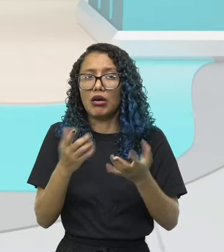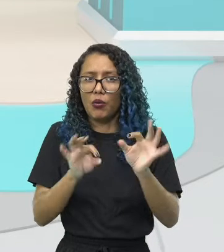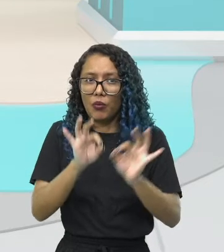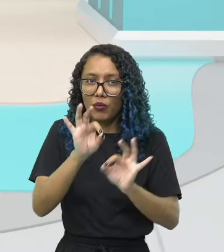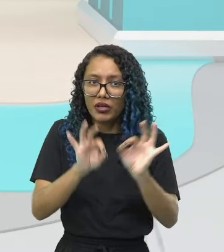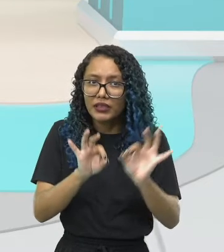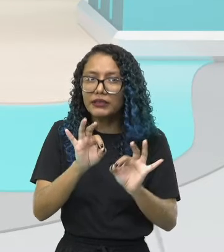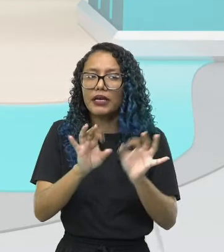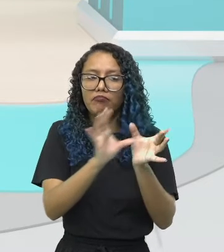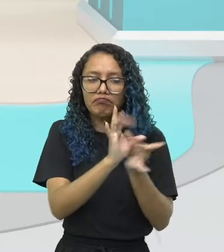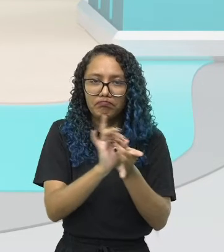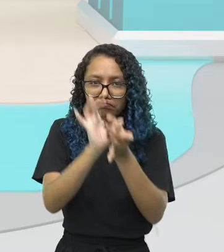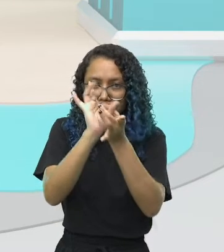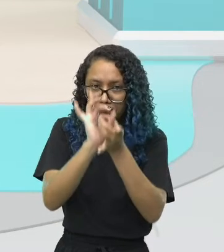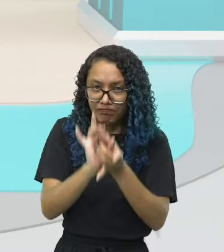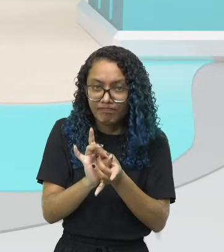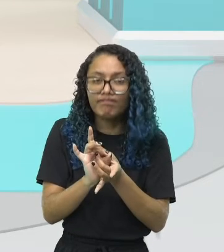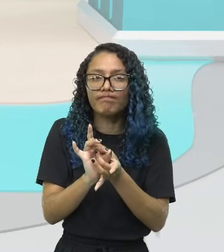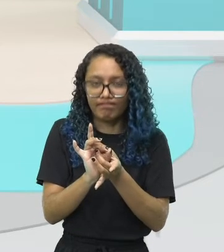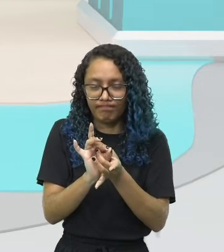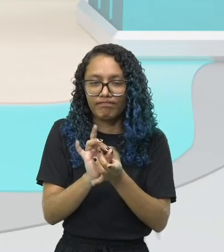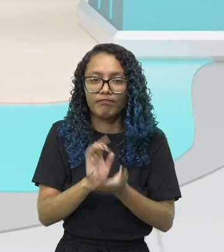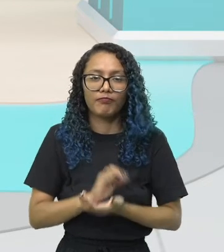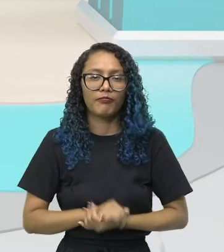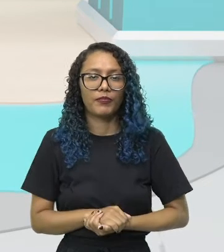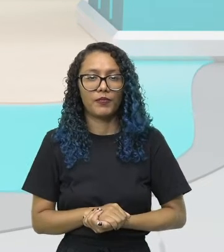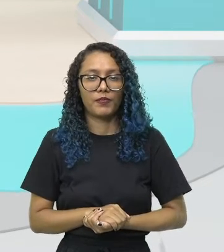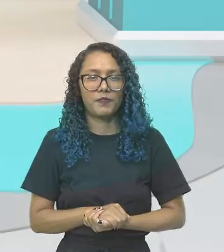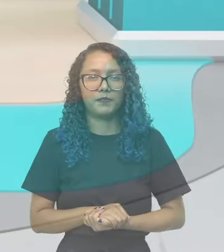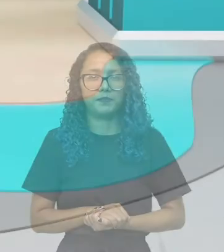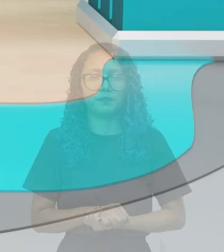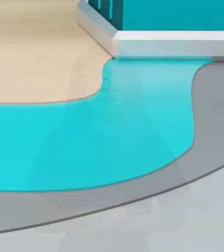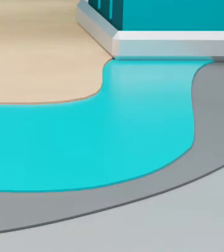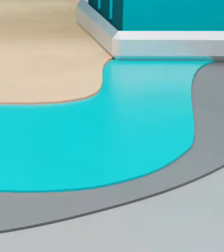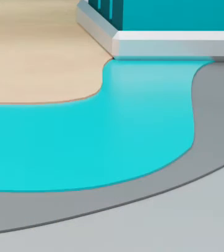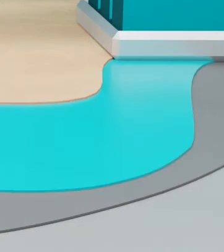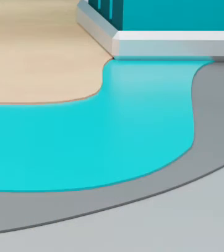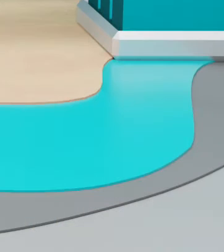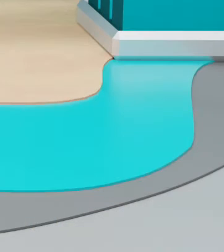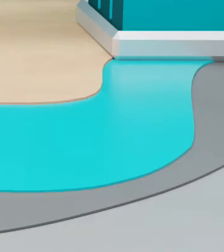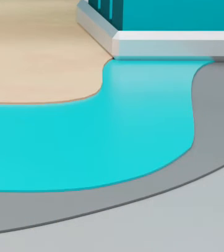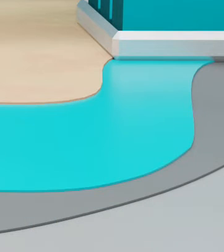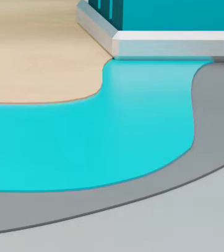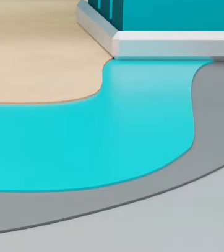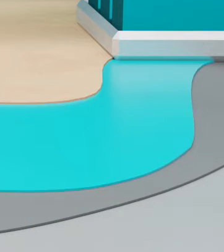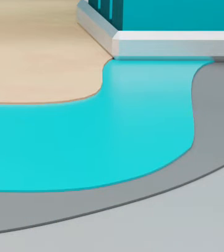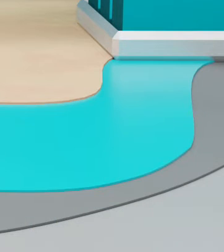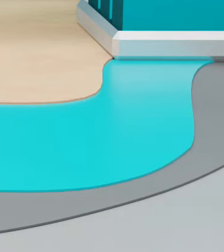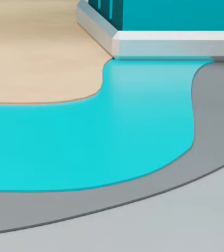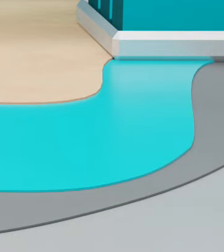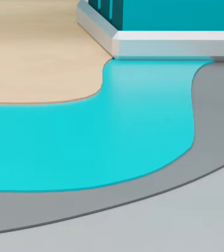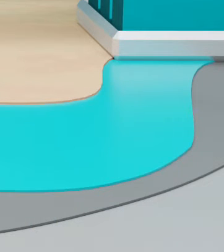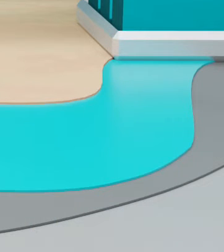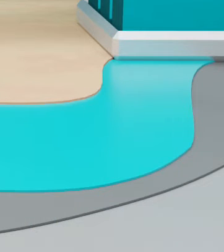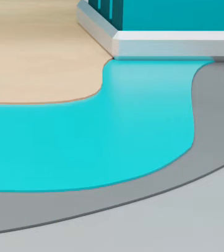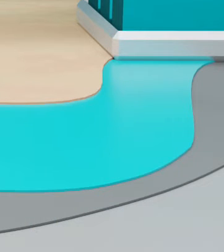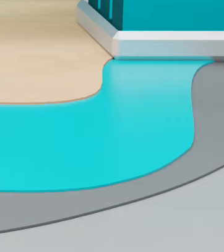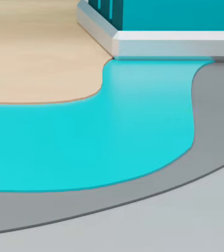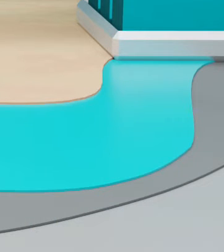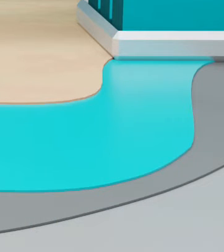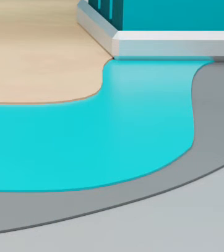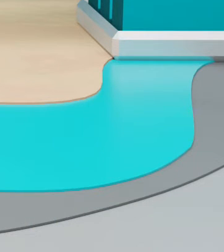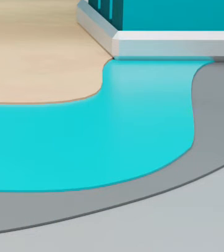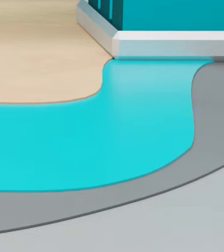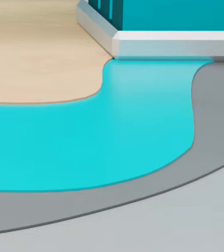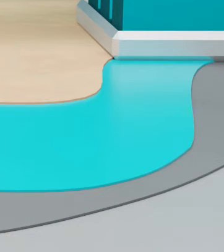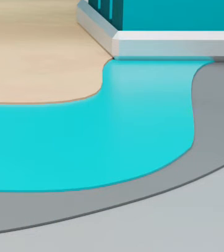de forma coerente o nosso texto, de forma coesa, para que eu não tenha erro de interpretação quando eu utilizar algum exemplo